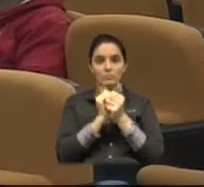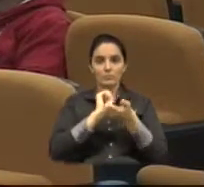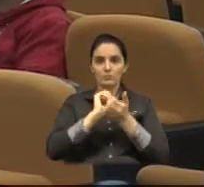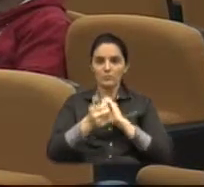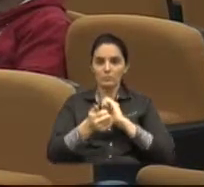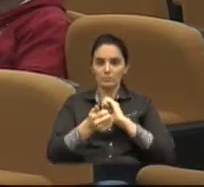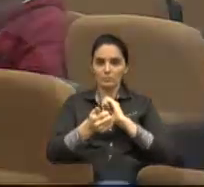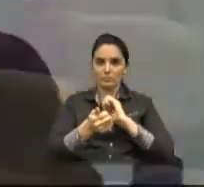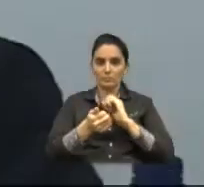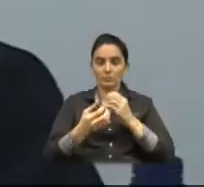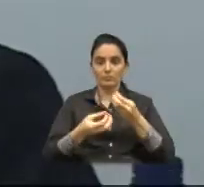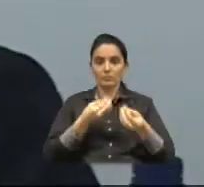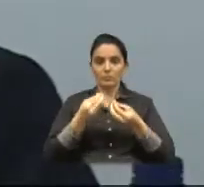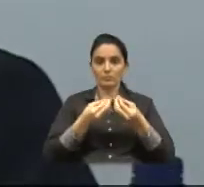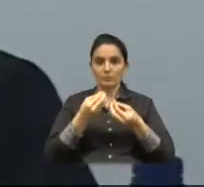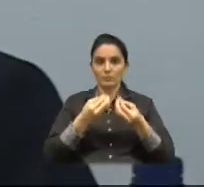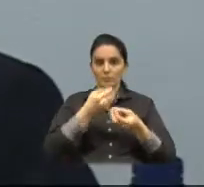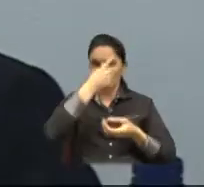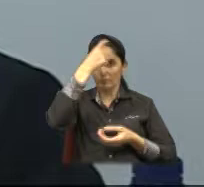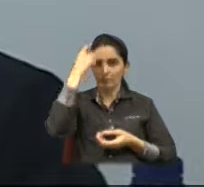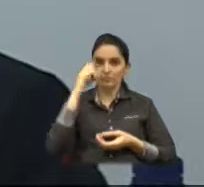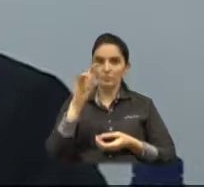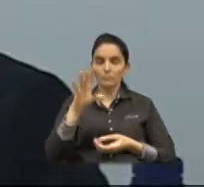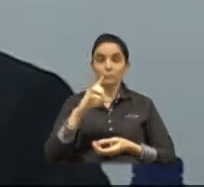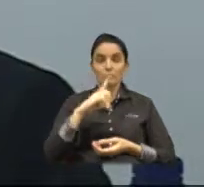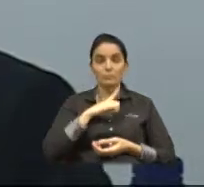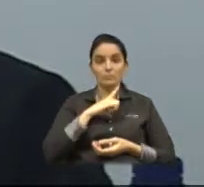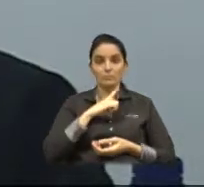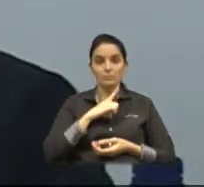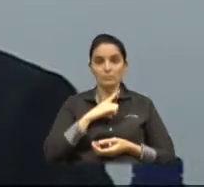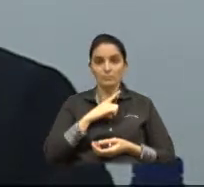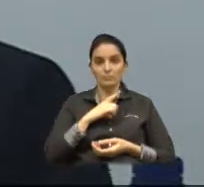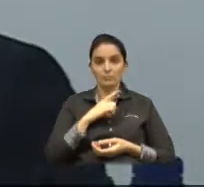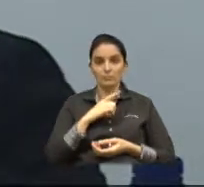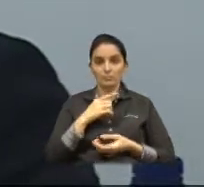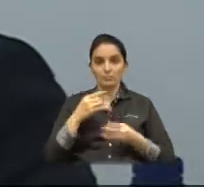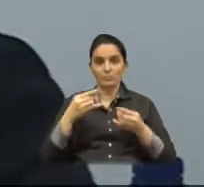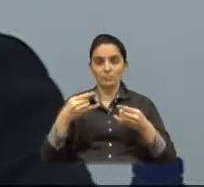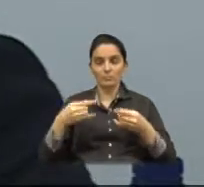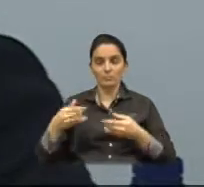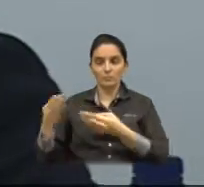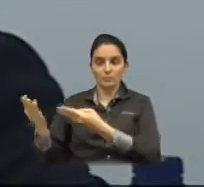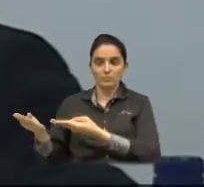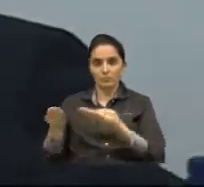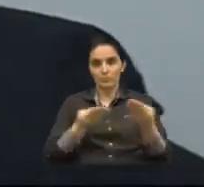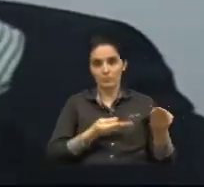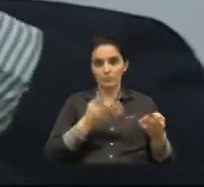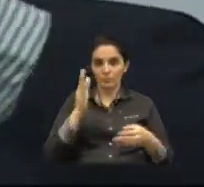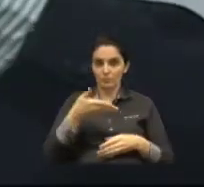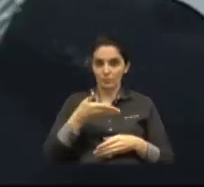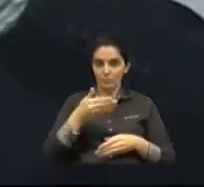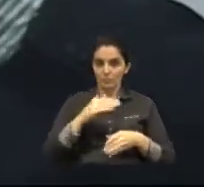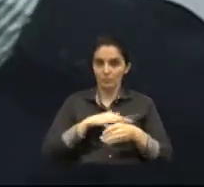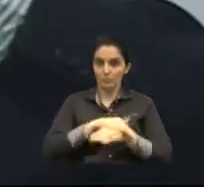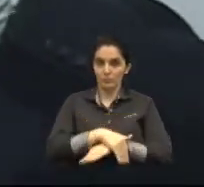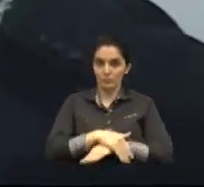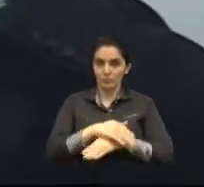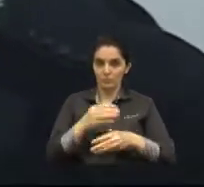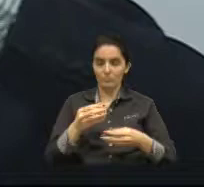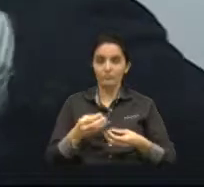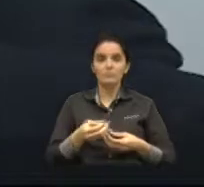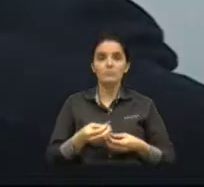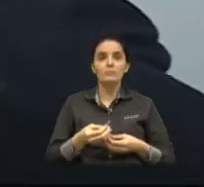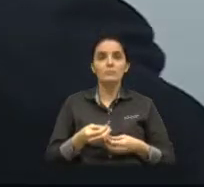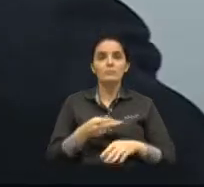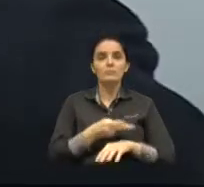Como eu tinha um convite da Federação Paulista para que eu pudesse hoje à noite ajudar a entregar a premiação para os